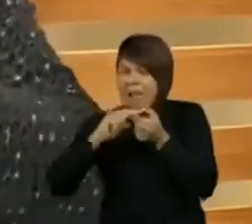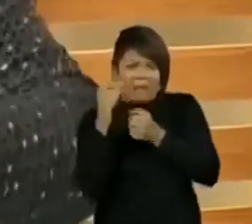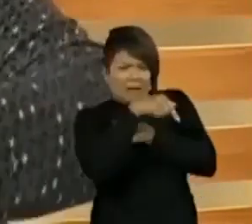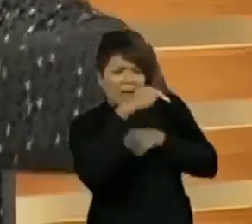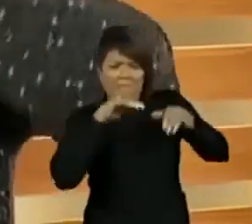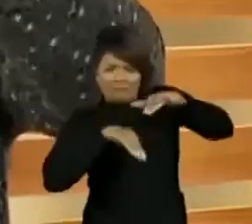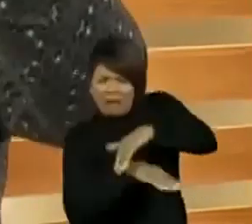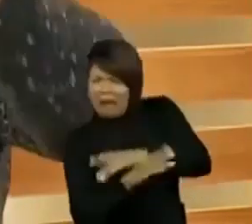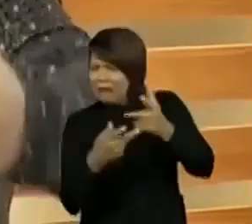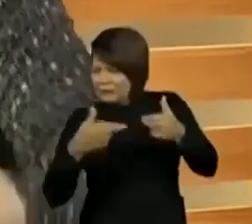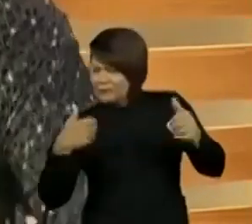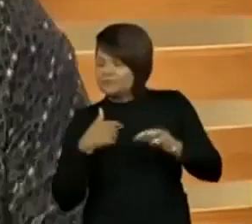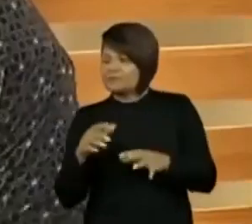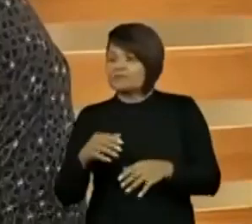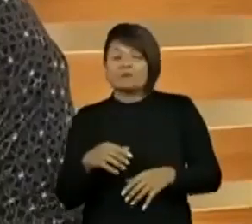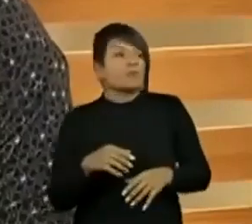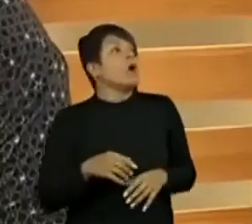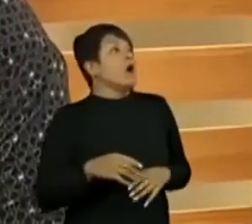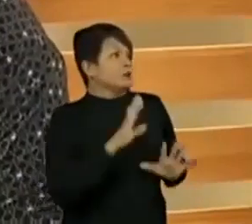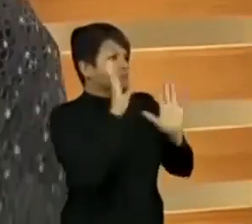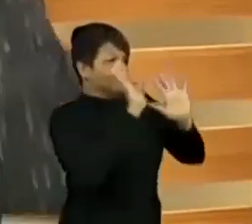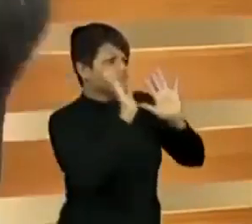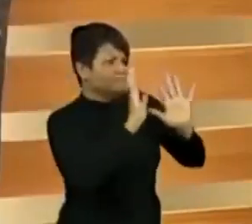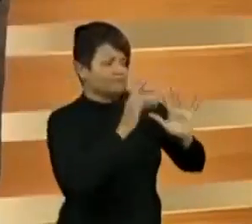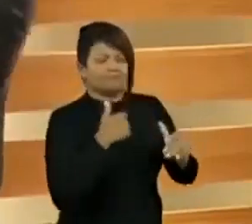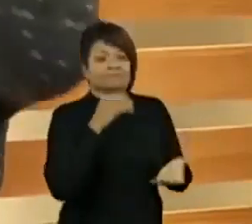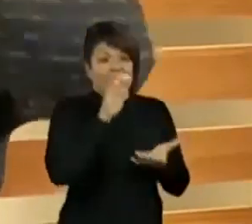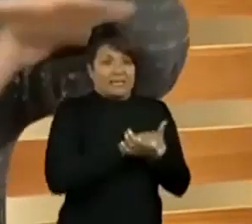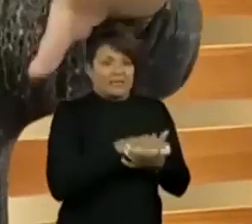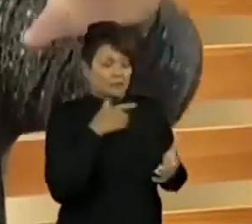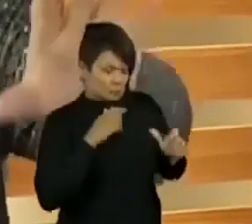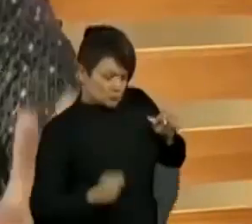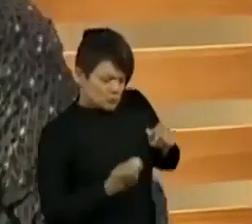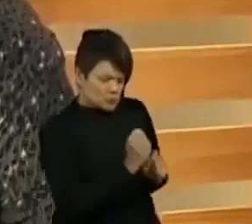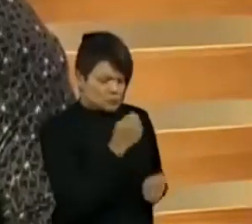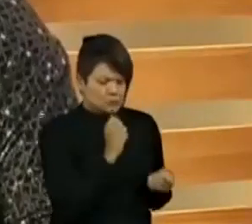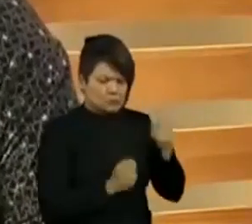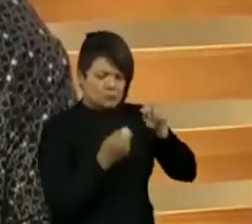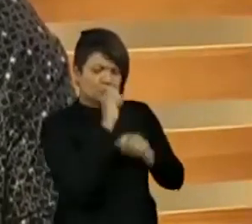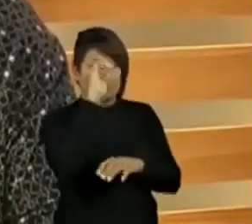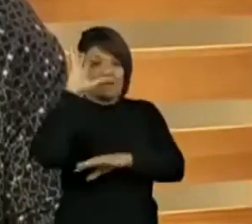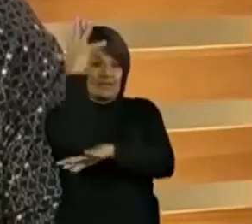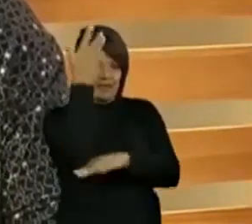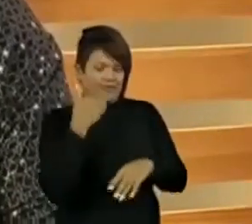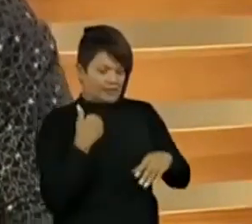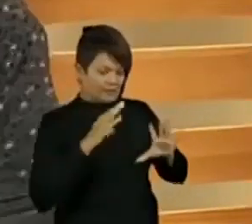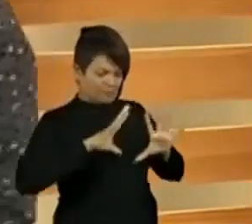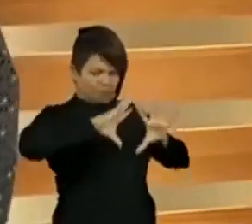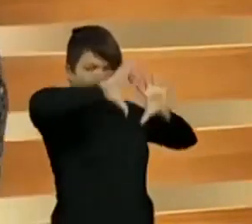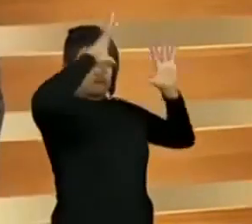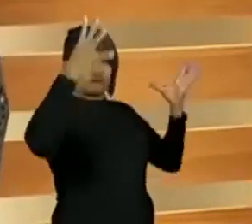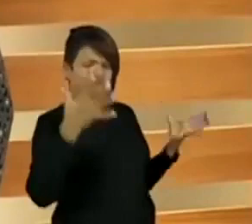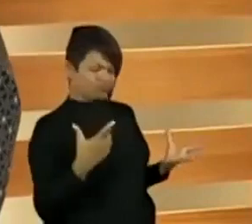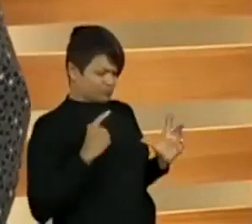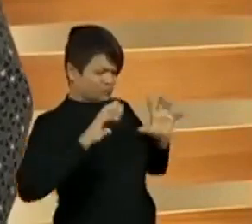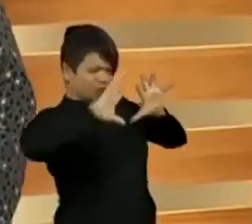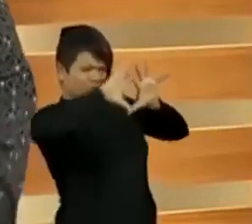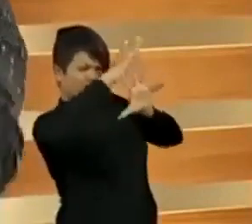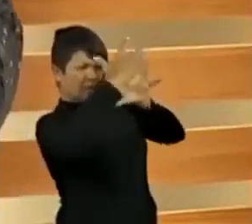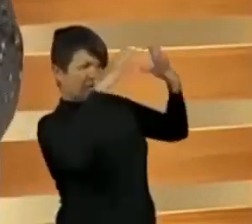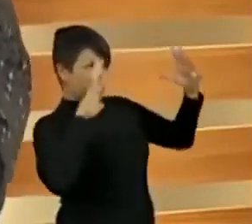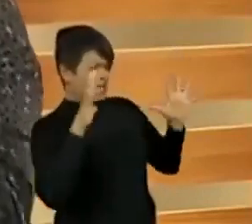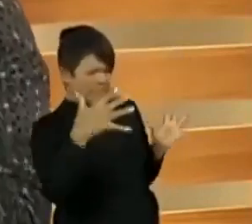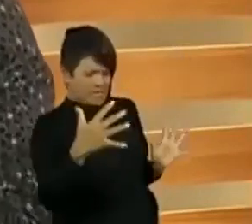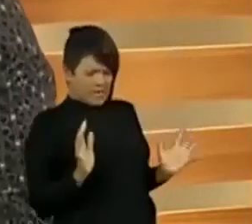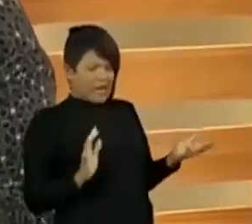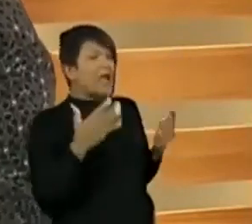madeira e se pôs a esculpir. Esculpiu primeiro a casa em que viviam. Entalhou nele os